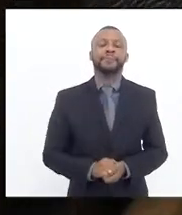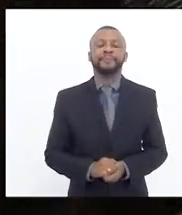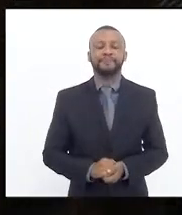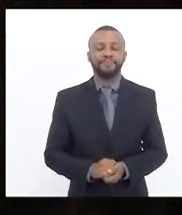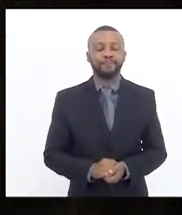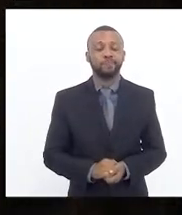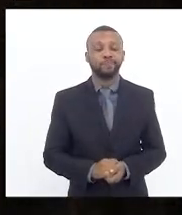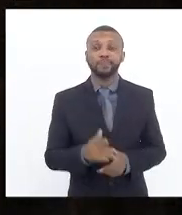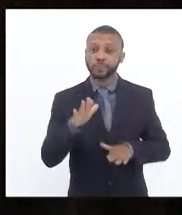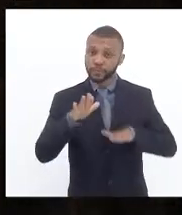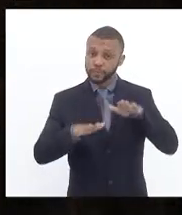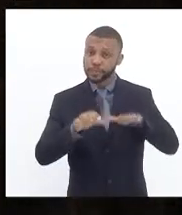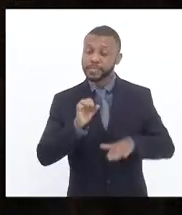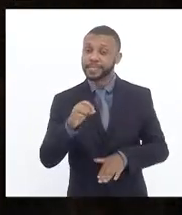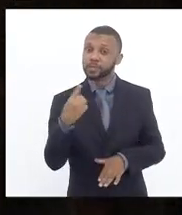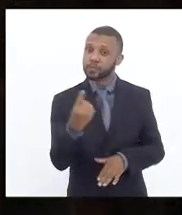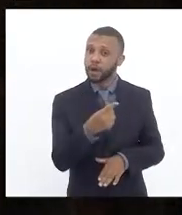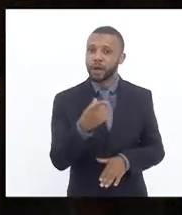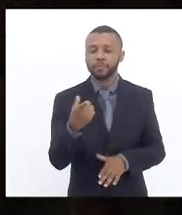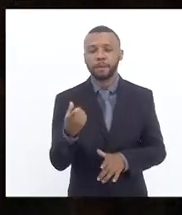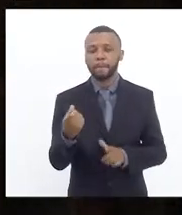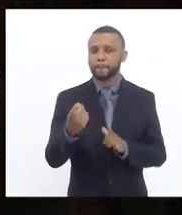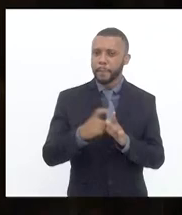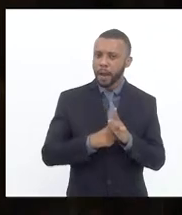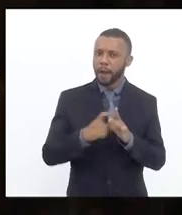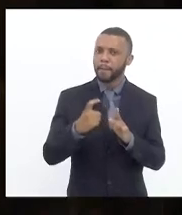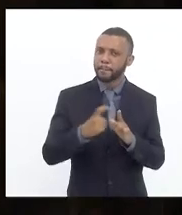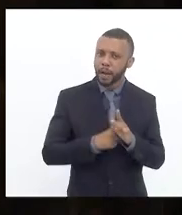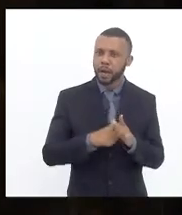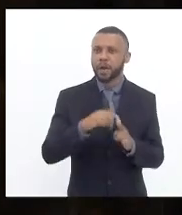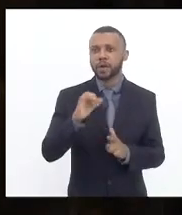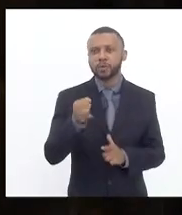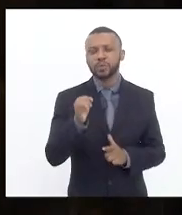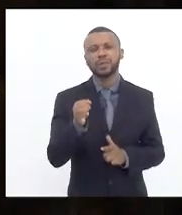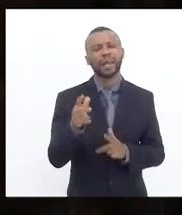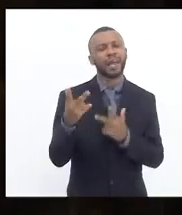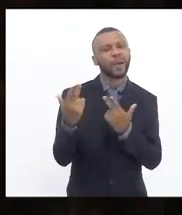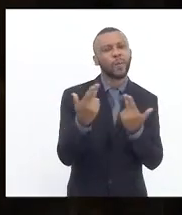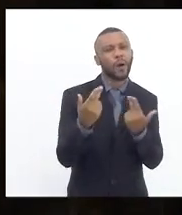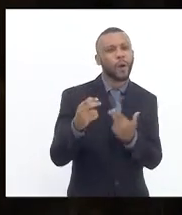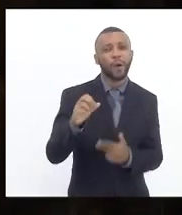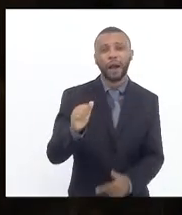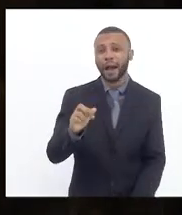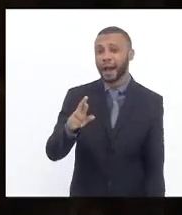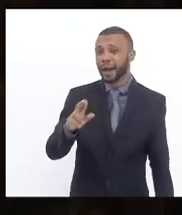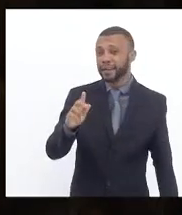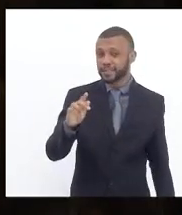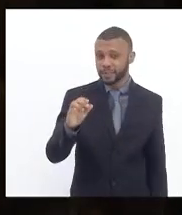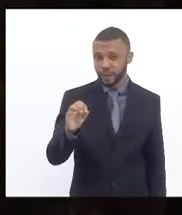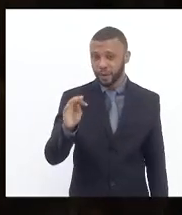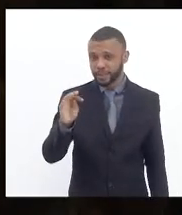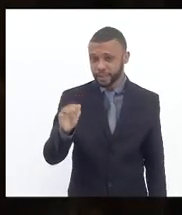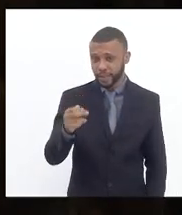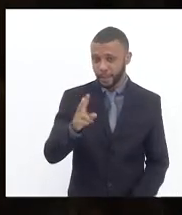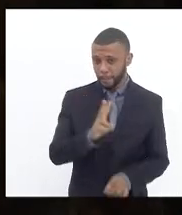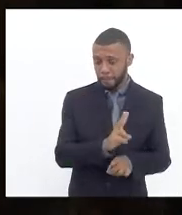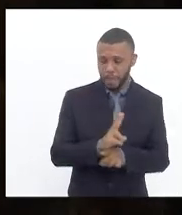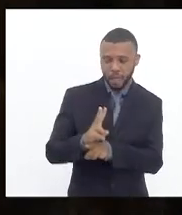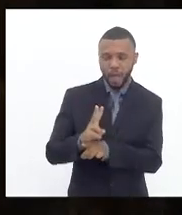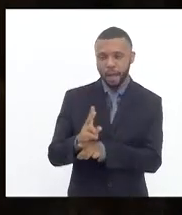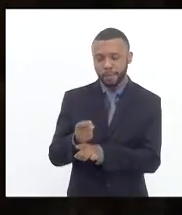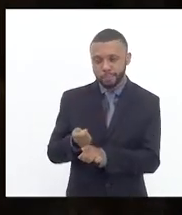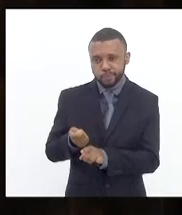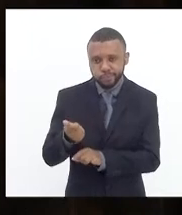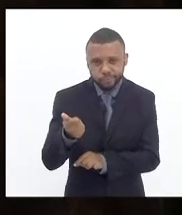nós ficarmos pagando só o juros seremos igual a que agiotagem a gente ainda assim não conseguirá